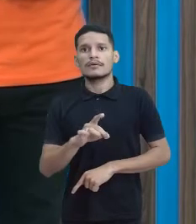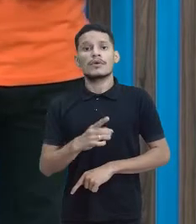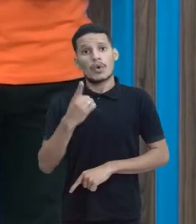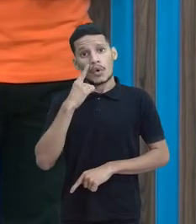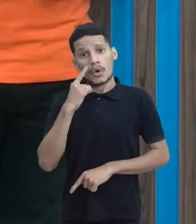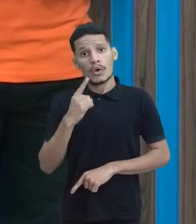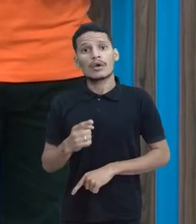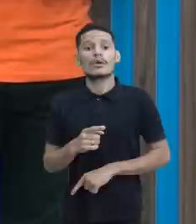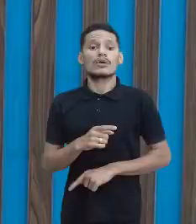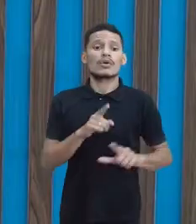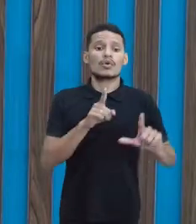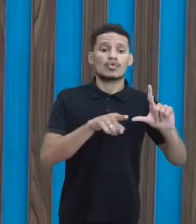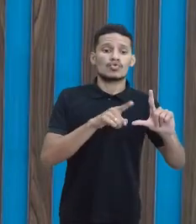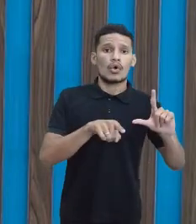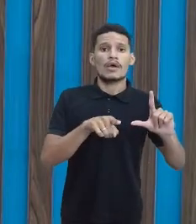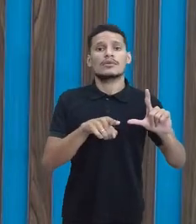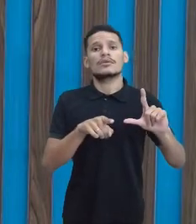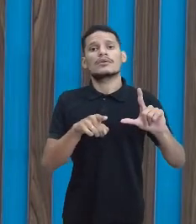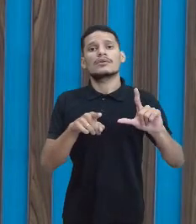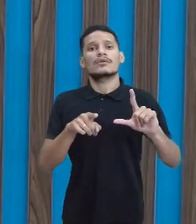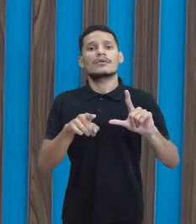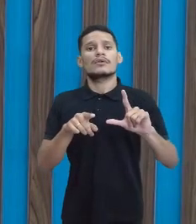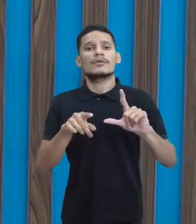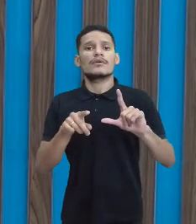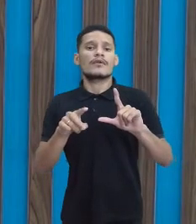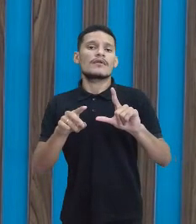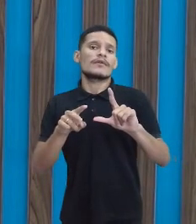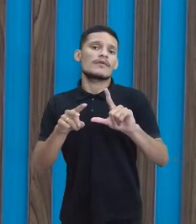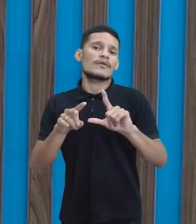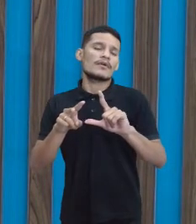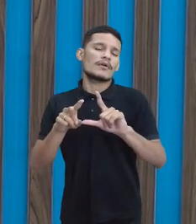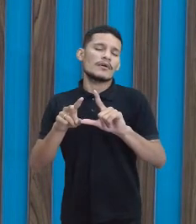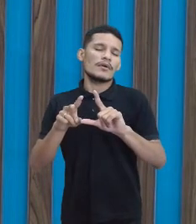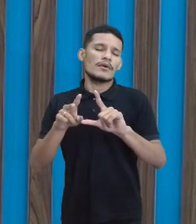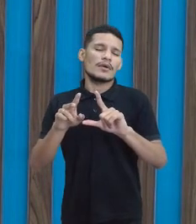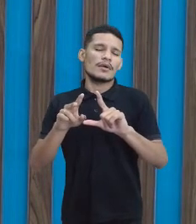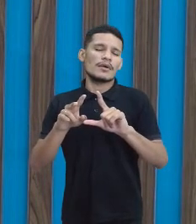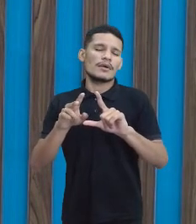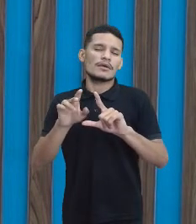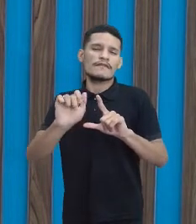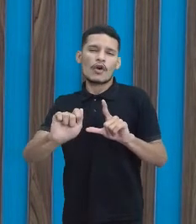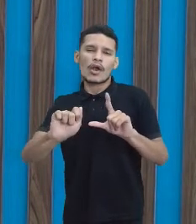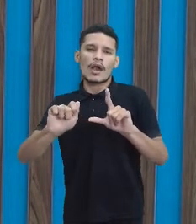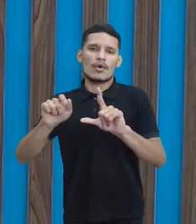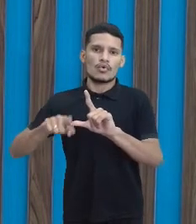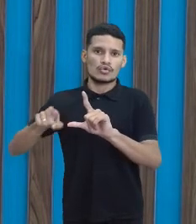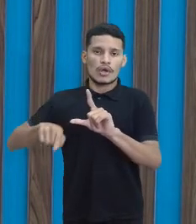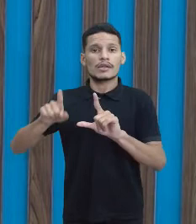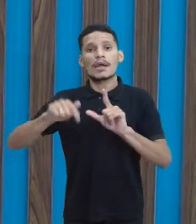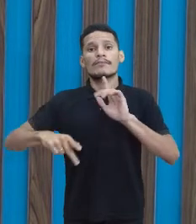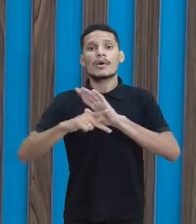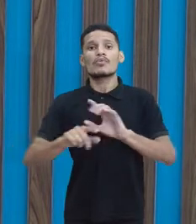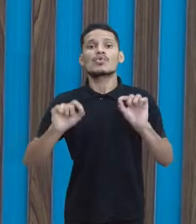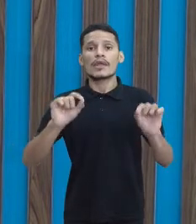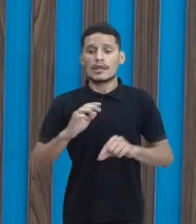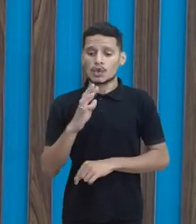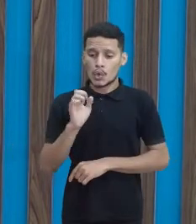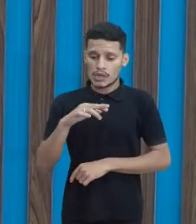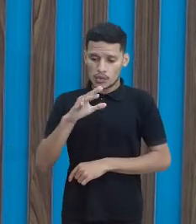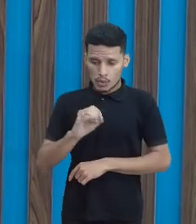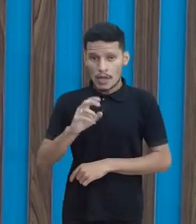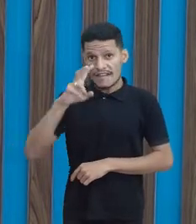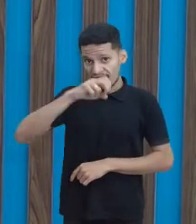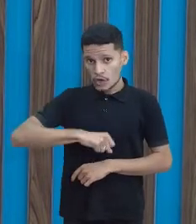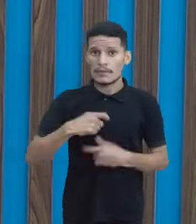esse consoante, vogal, consoante tem que ser tônico, certo? Tem que ser a sílaba mais forte. Como é o caso do prefer,